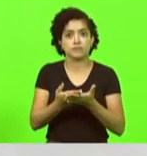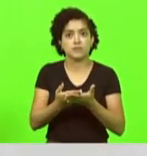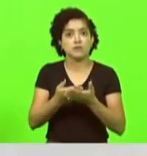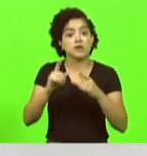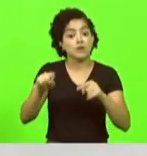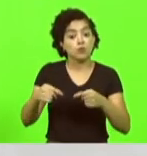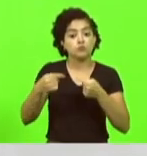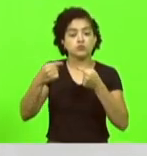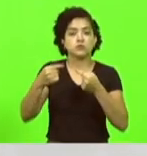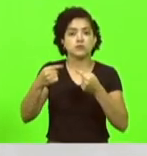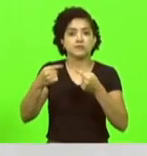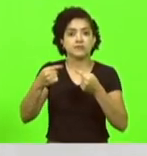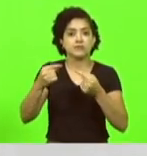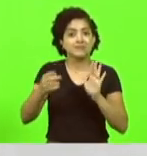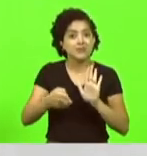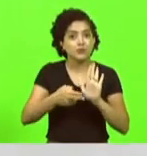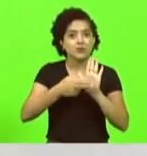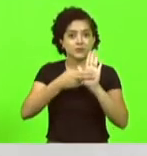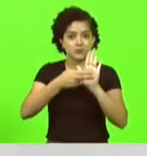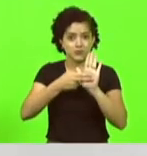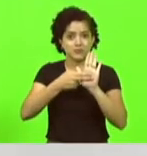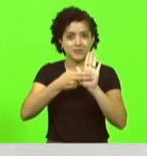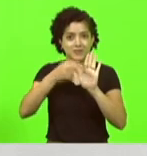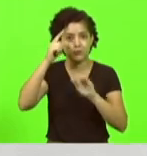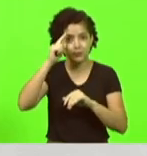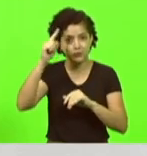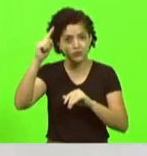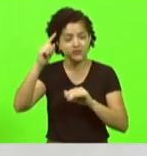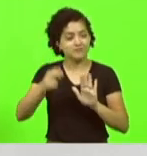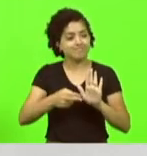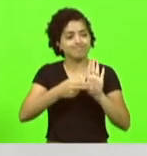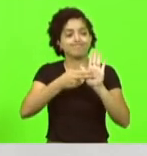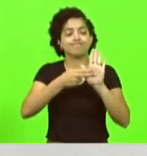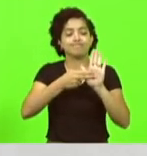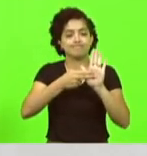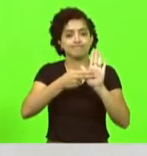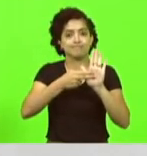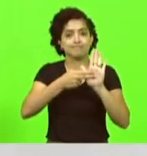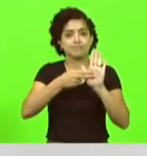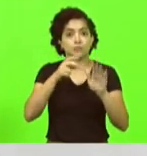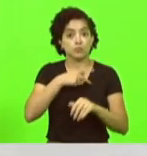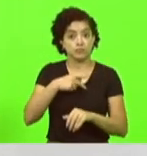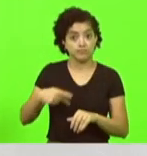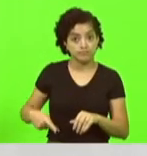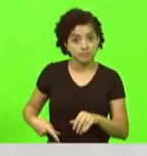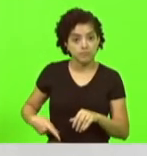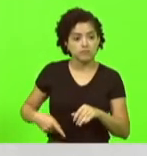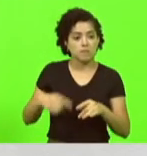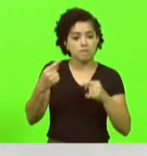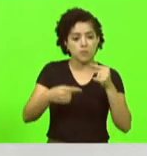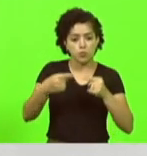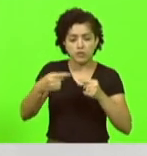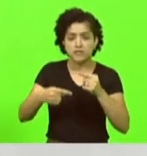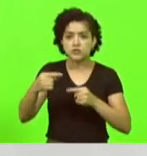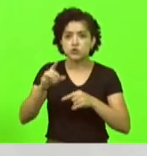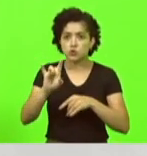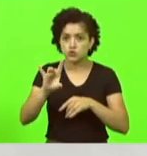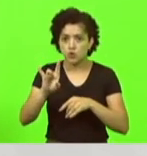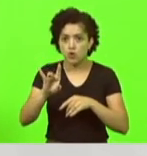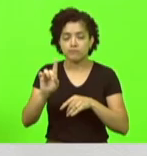desafio que assume no dia em que tomei posse de fazer não somente política mas fazer